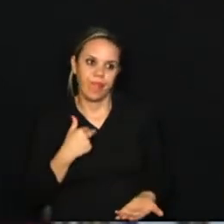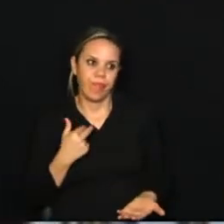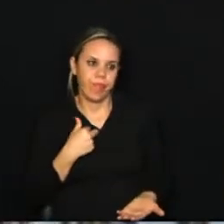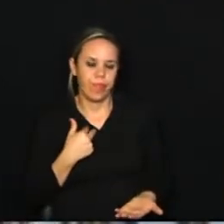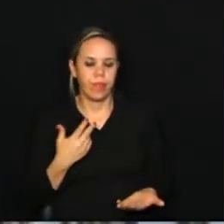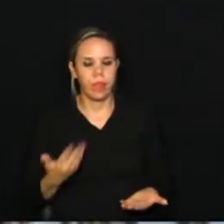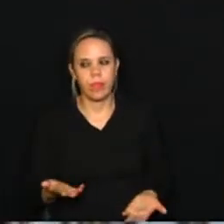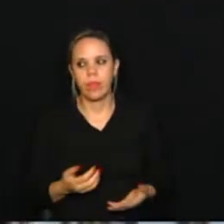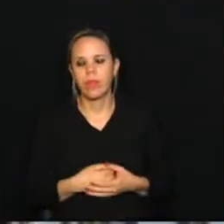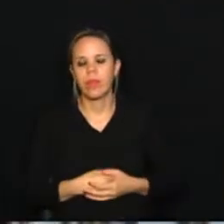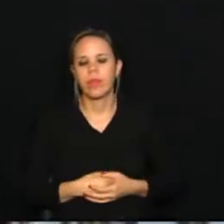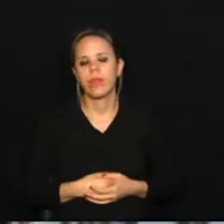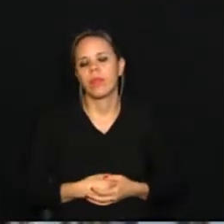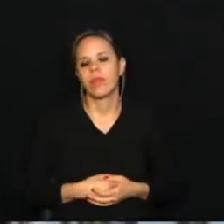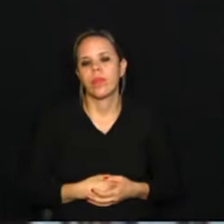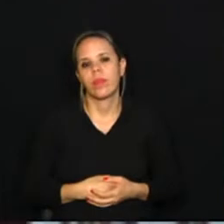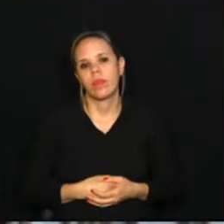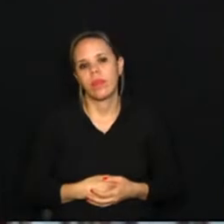Então,